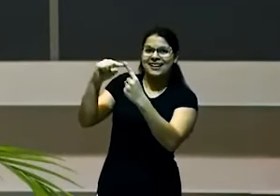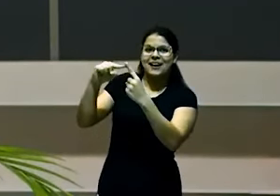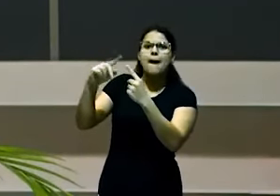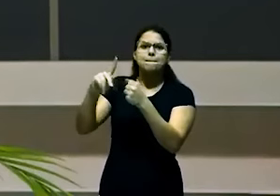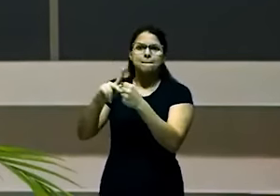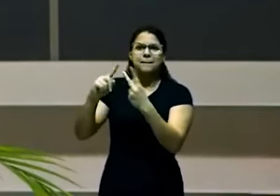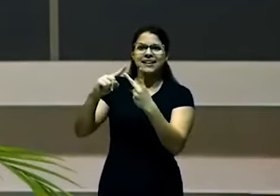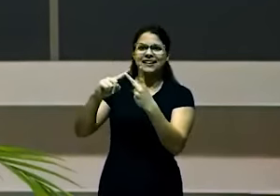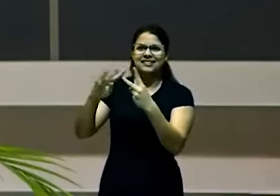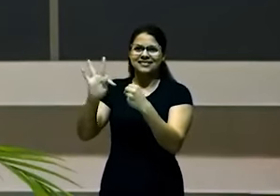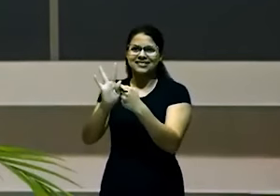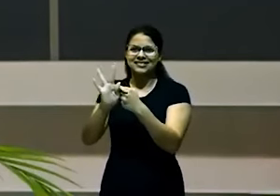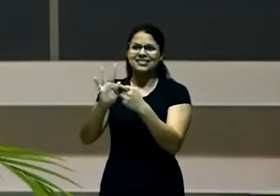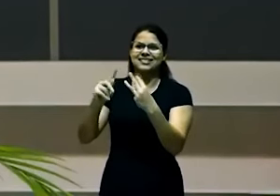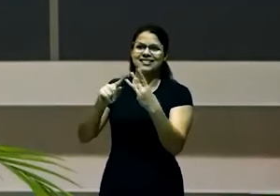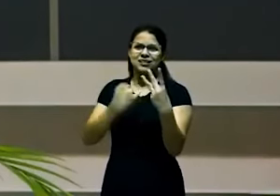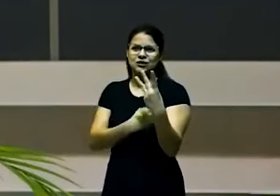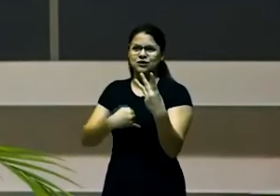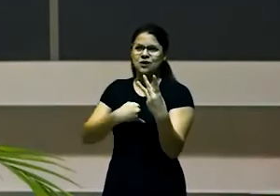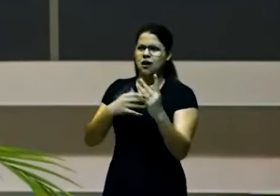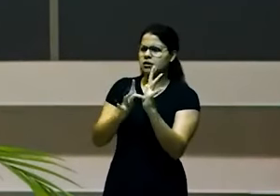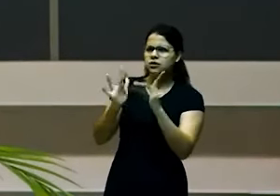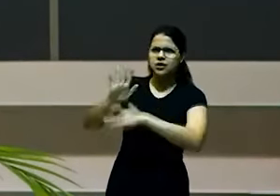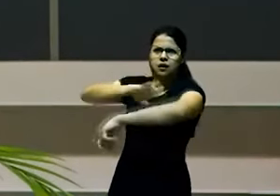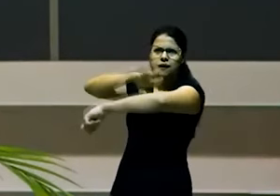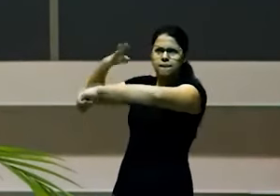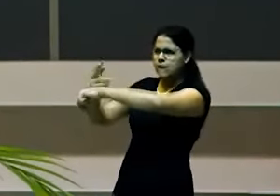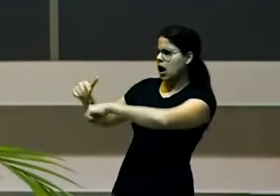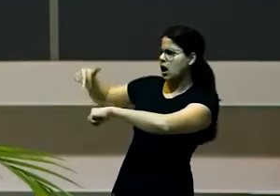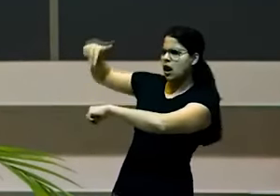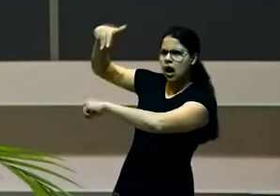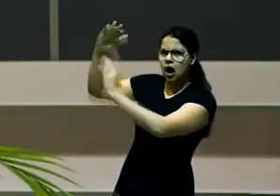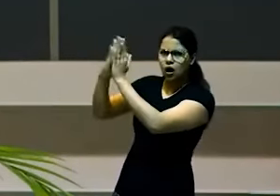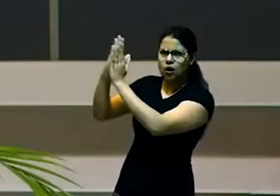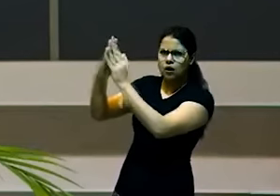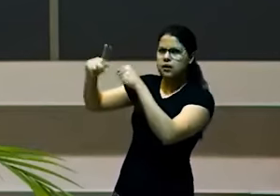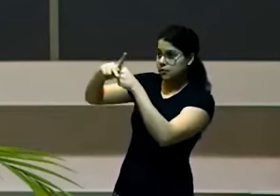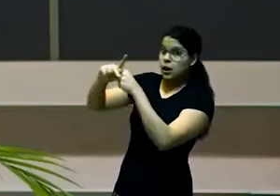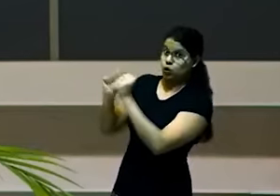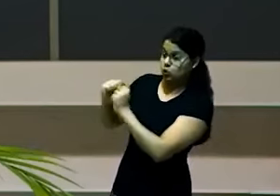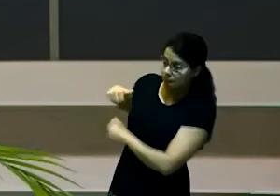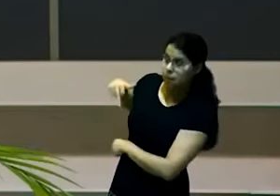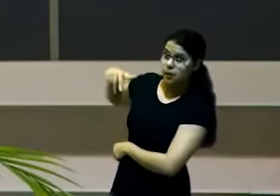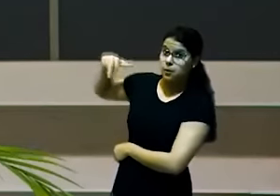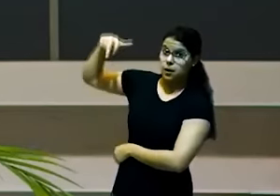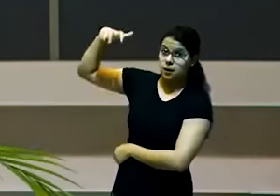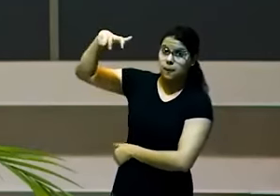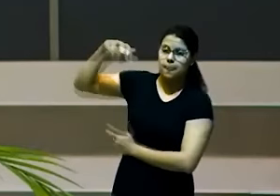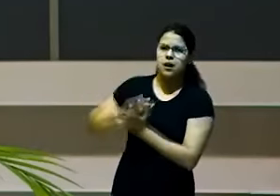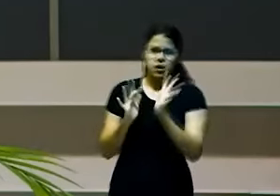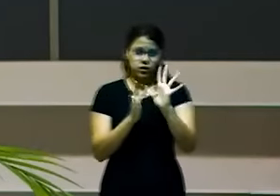João Jesus subia ao monte para orar Pedro subia também Jesus ia operar o milagre chamava sempre os três